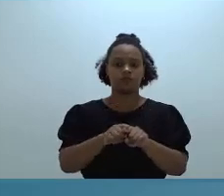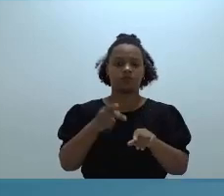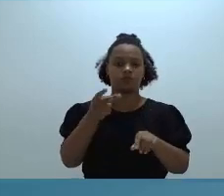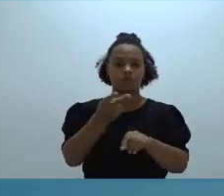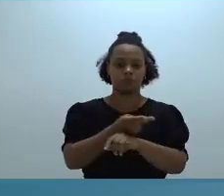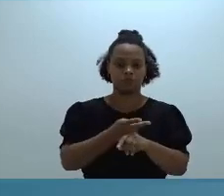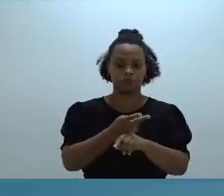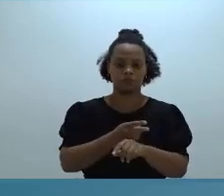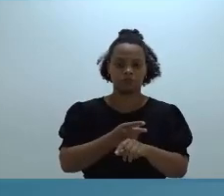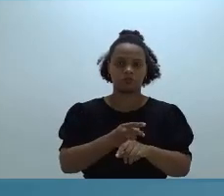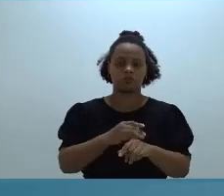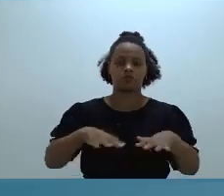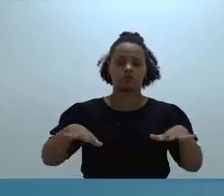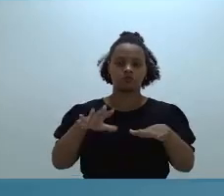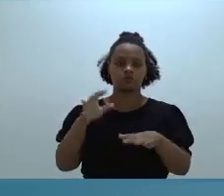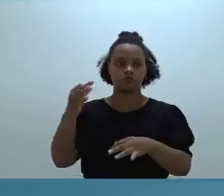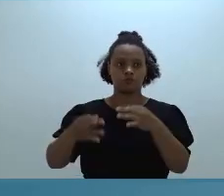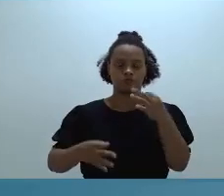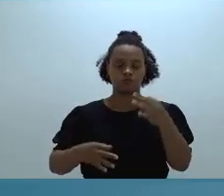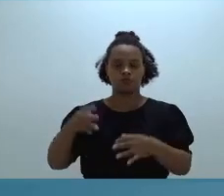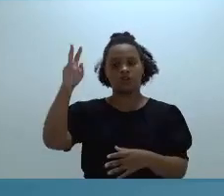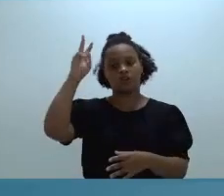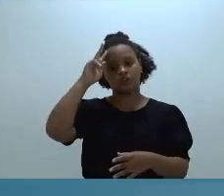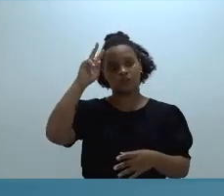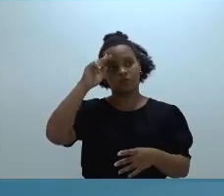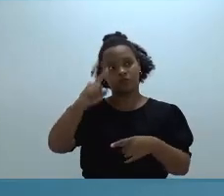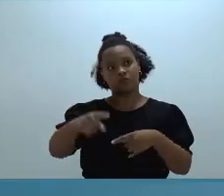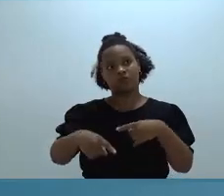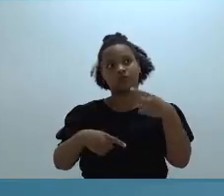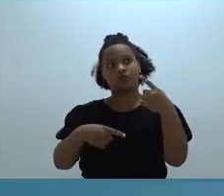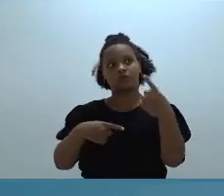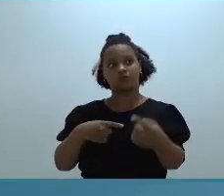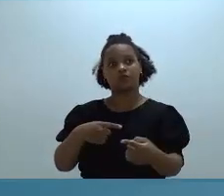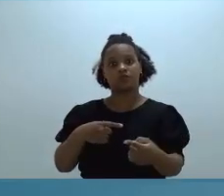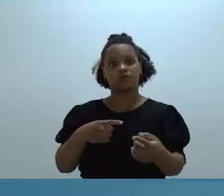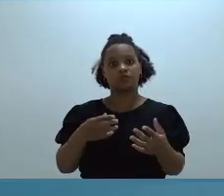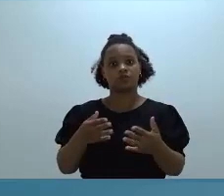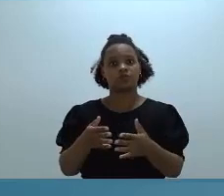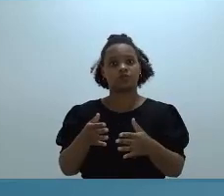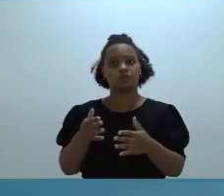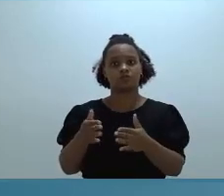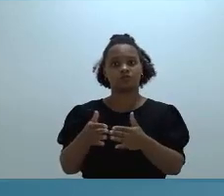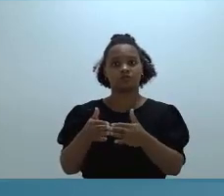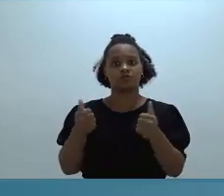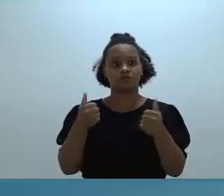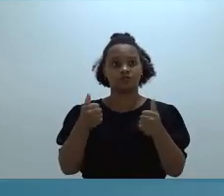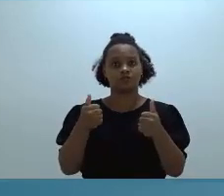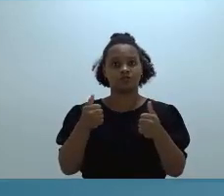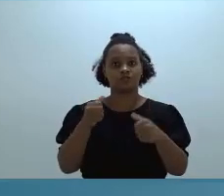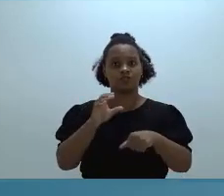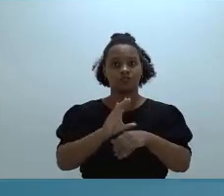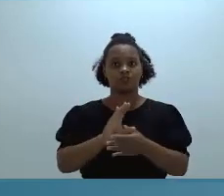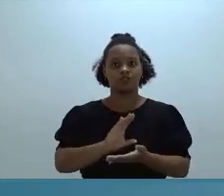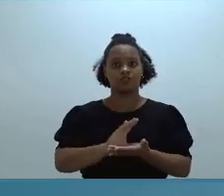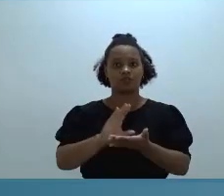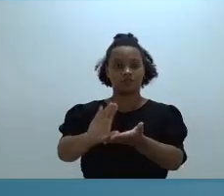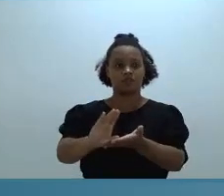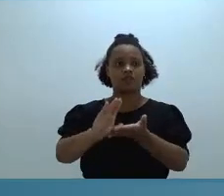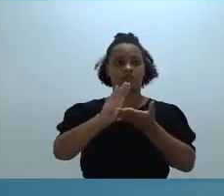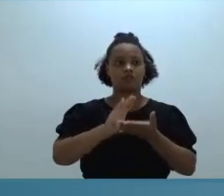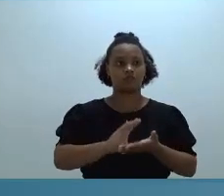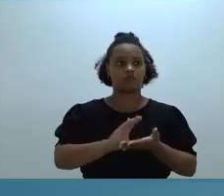procurador. Lembrando que logo em seguida eu convoco os integrantes do Conselho da Magistratura para a nossa